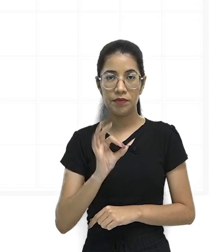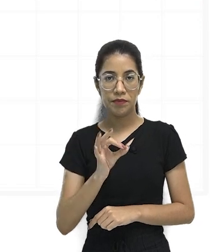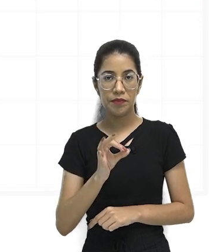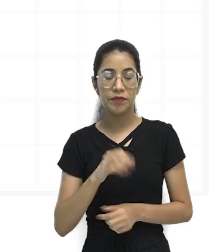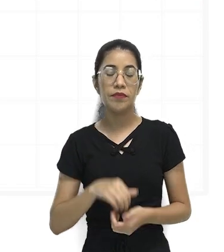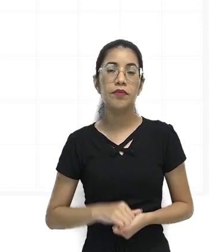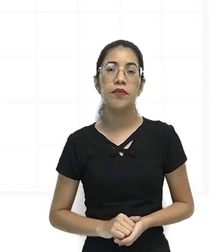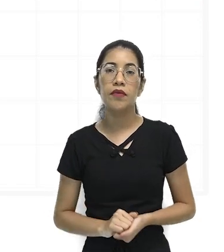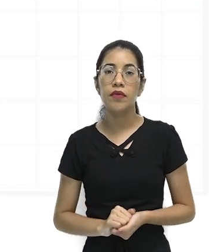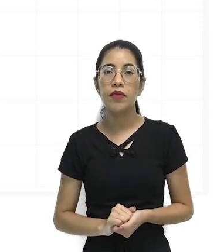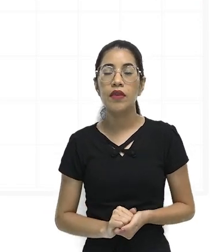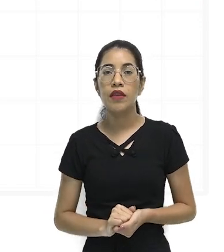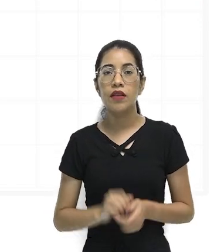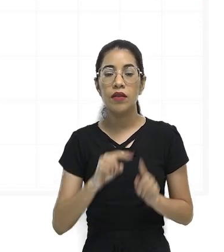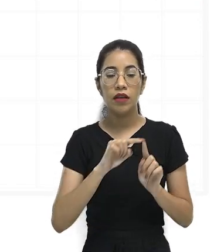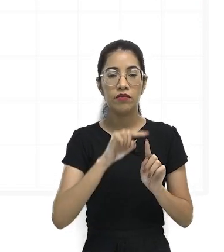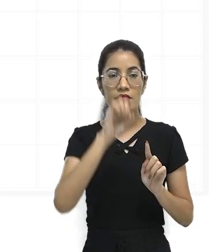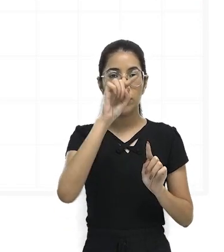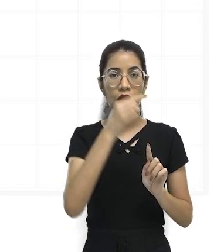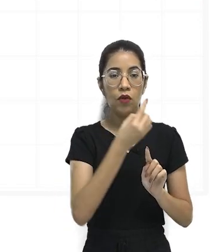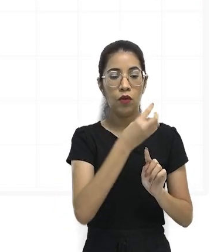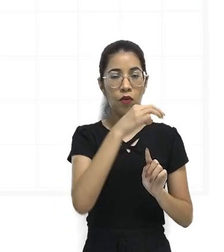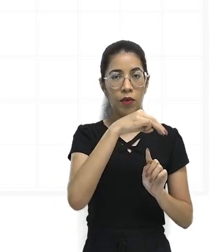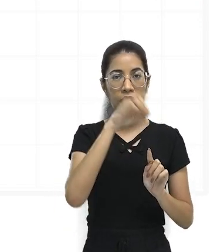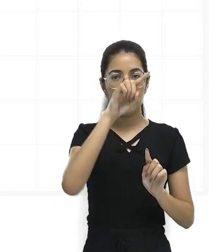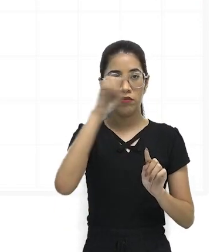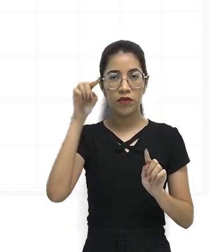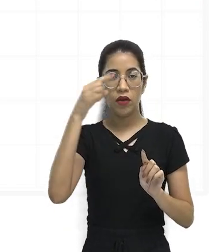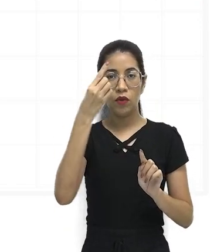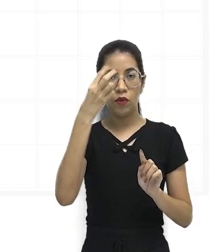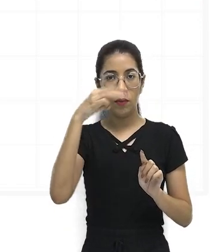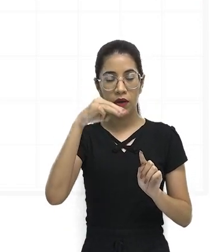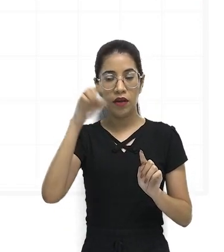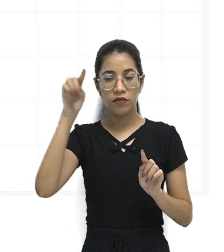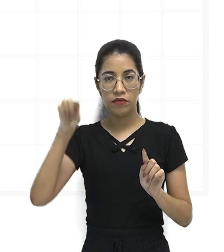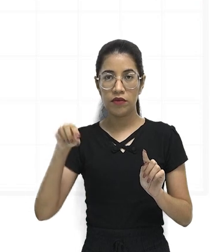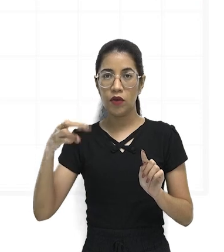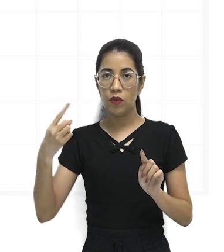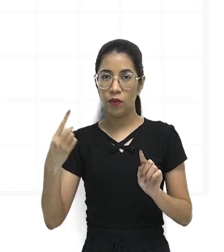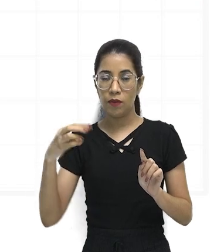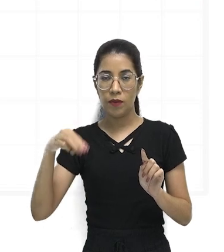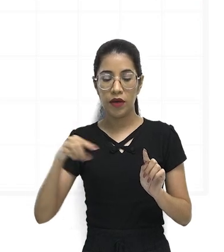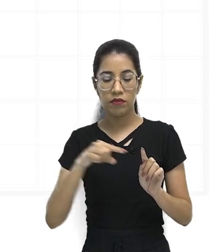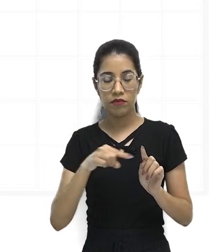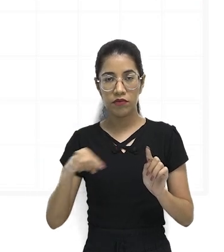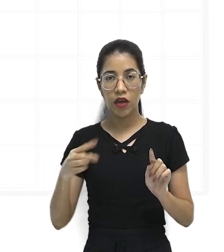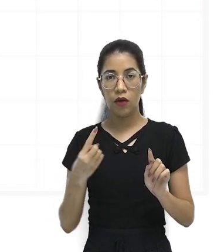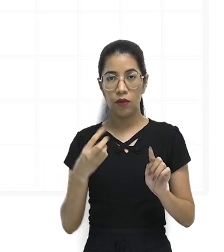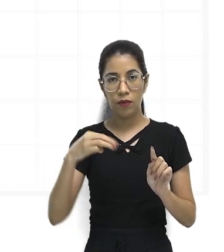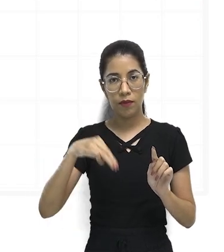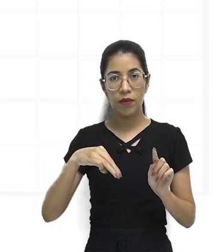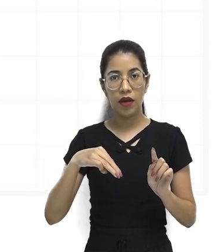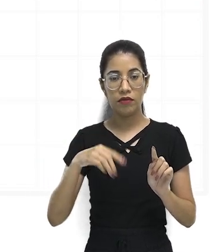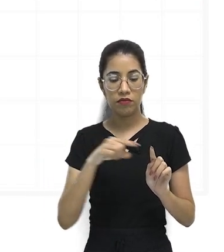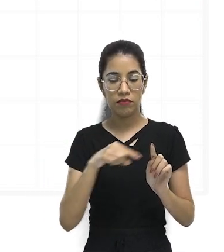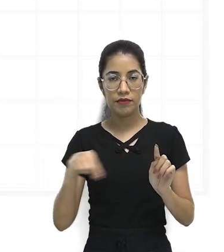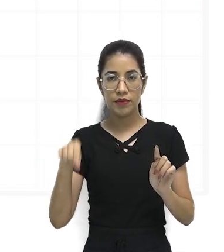Beleza? Então tem 1 metro aqui, tem 1 metro aqui. Para cá também vai ter 1 metro. Tudo vale 1 metro. Cada